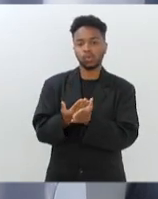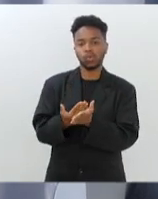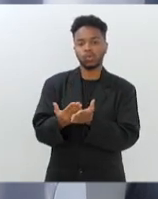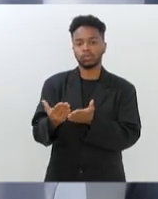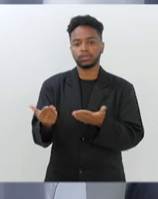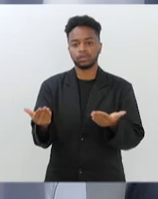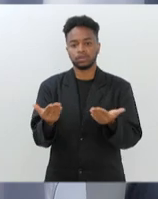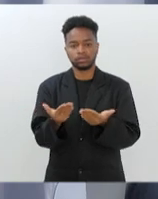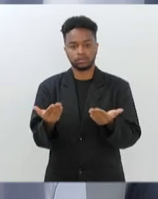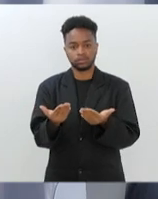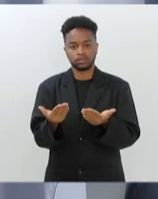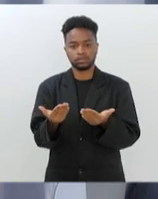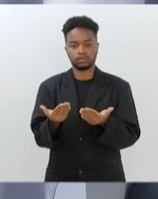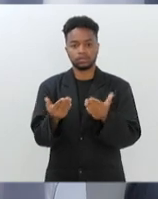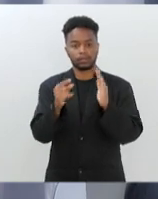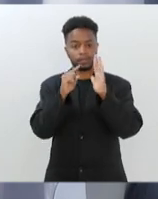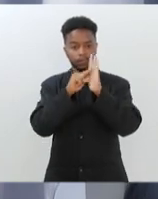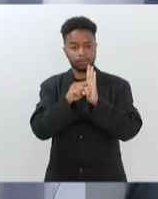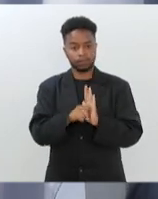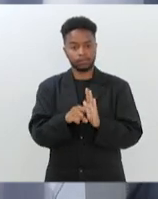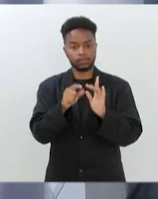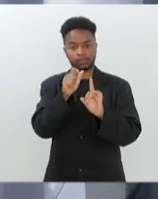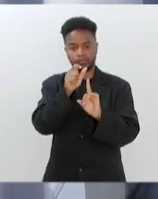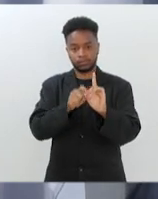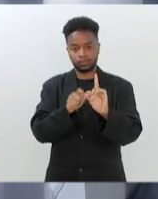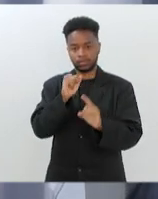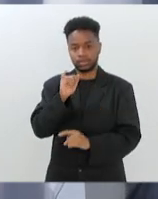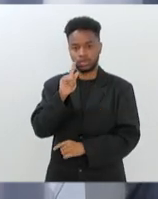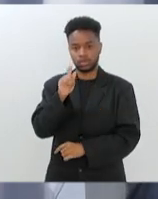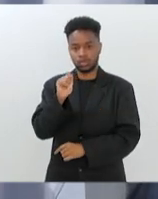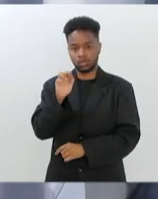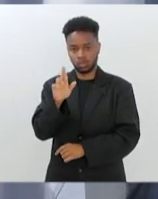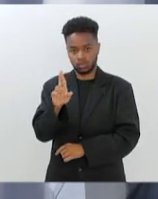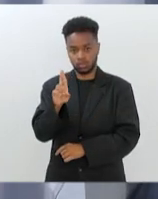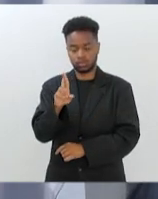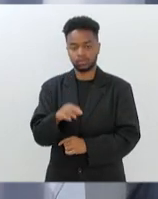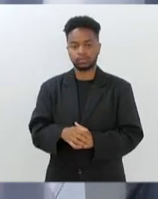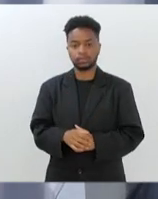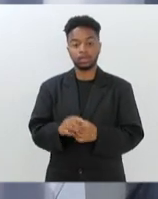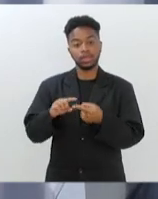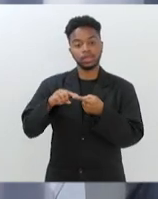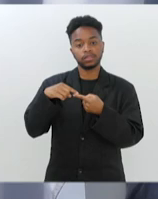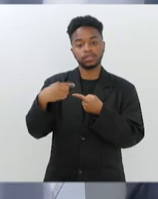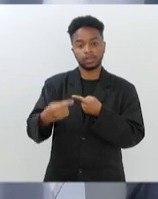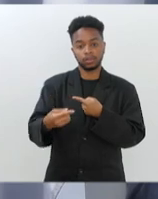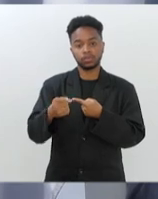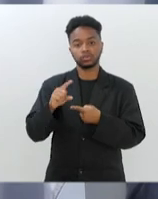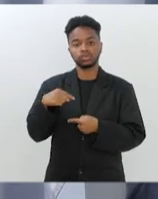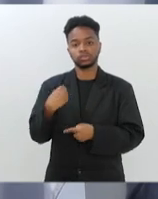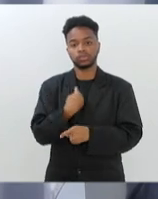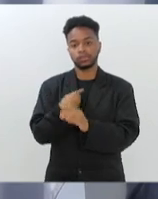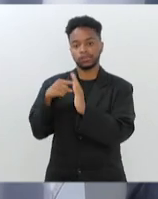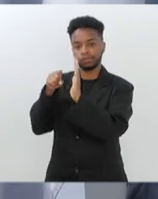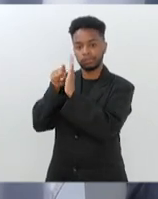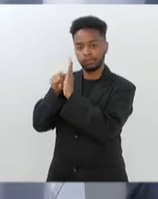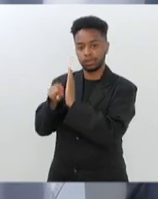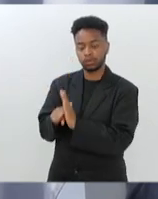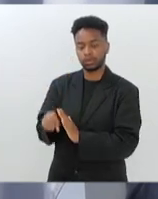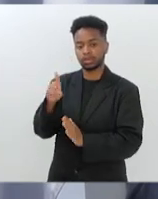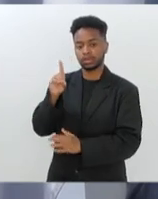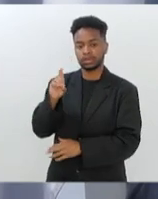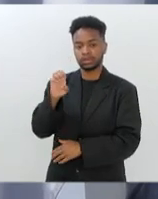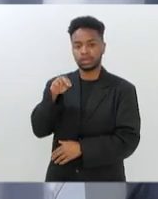começar indagando Senor Igo e depois ao final a gente passa pra senora Denise